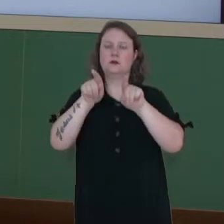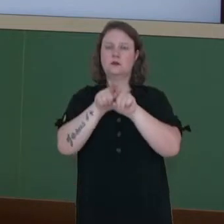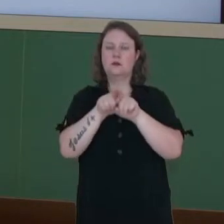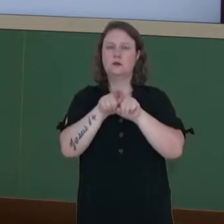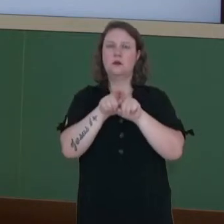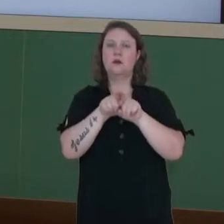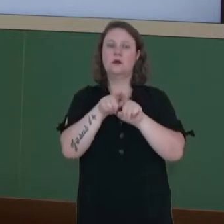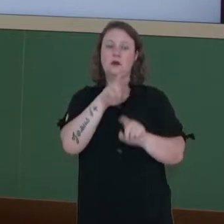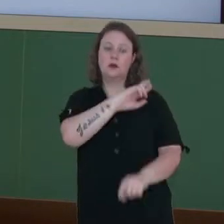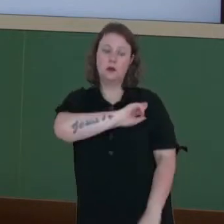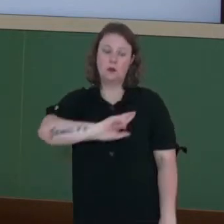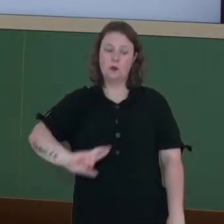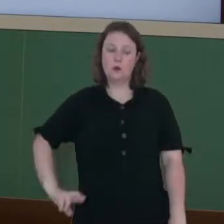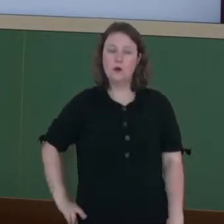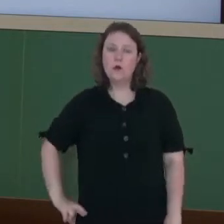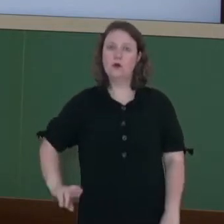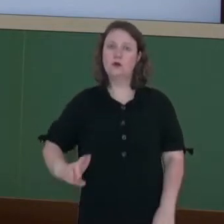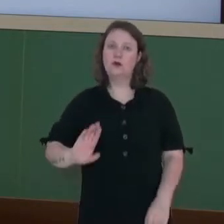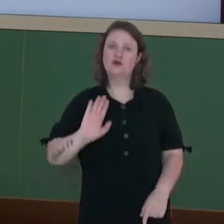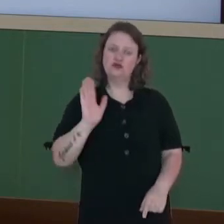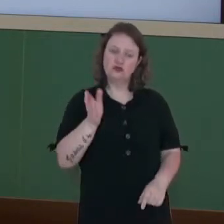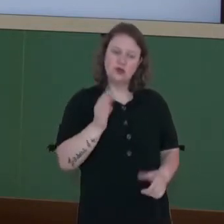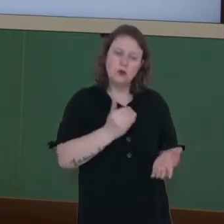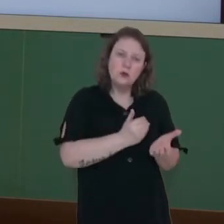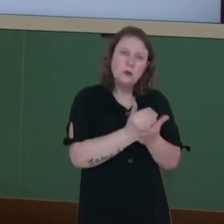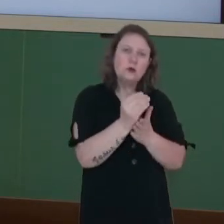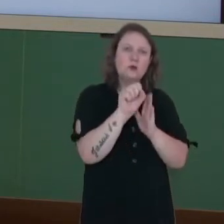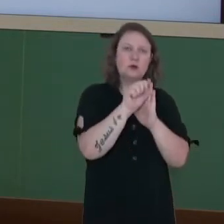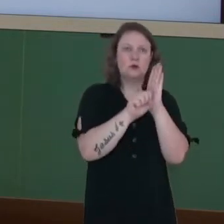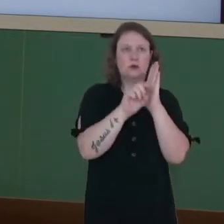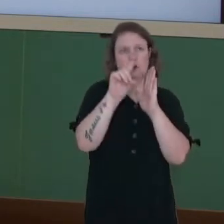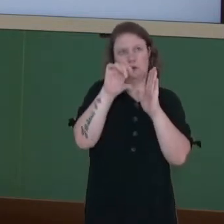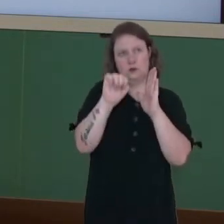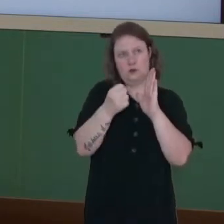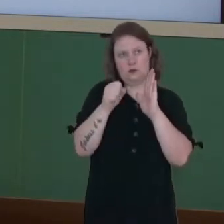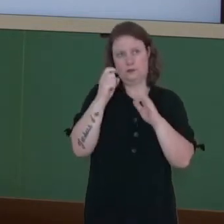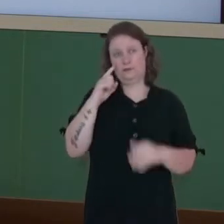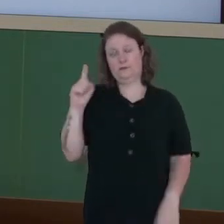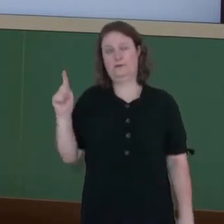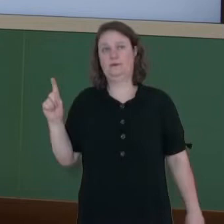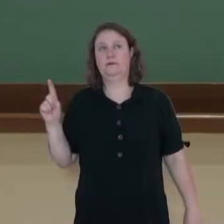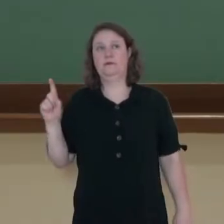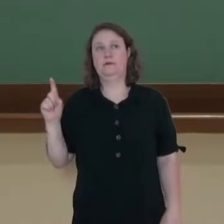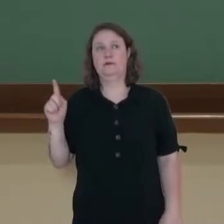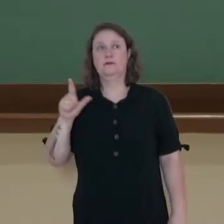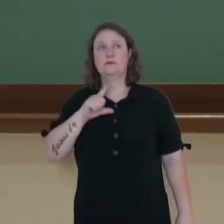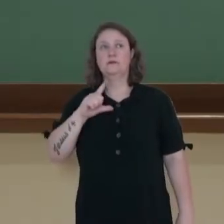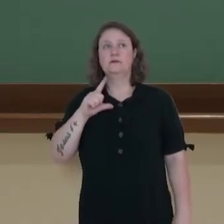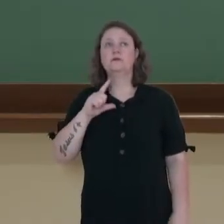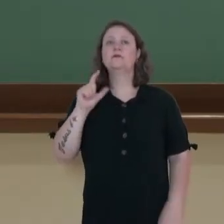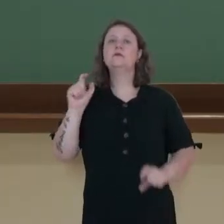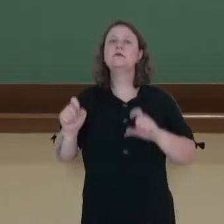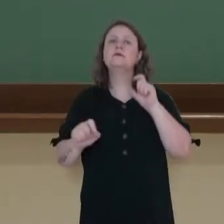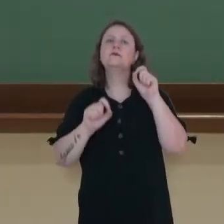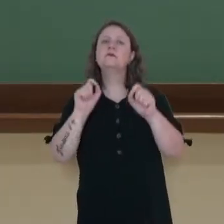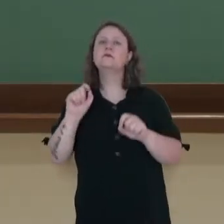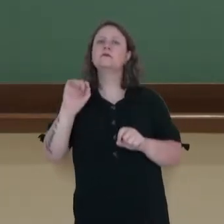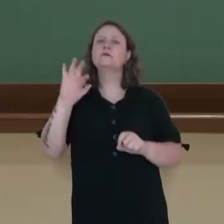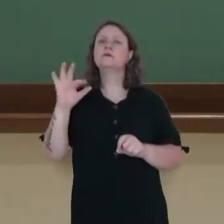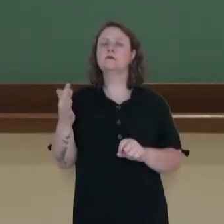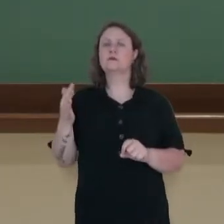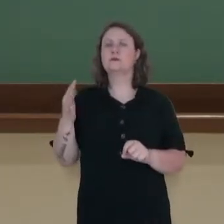estiveram presentes no Brasil desde o século XVIII, né? Então, olha só. A república, ela pode